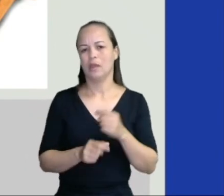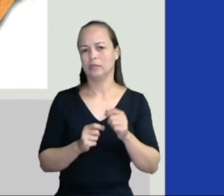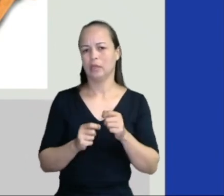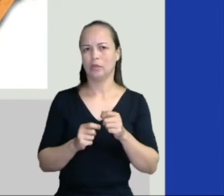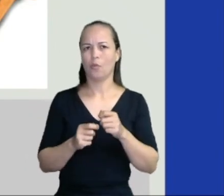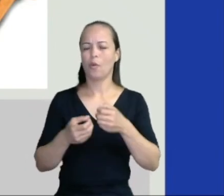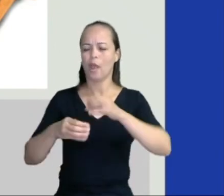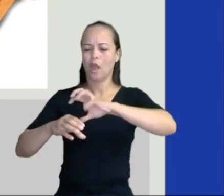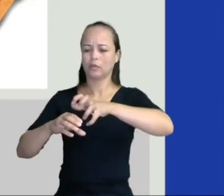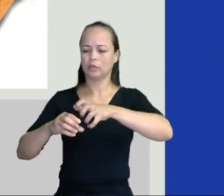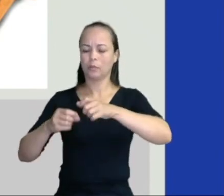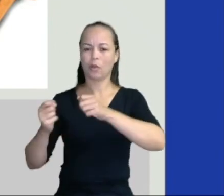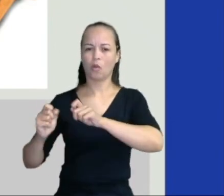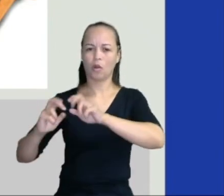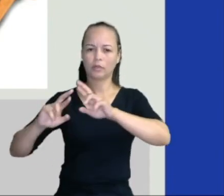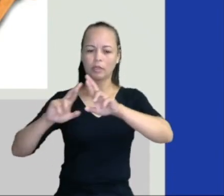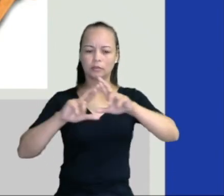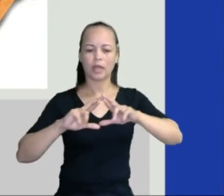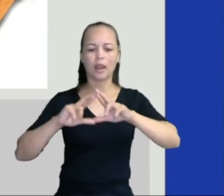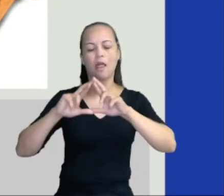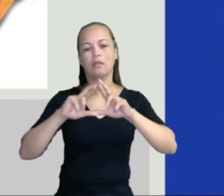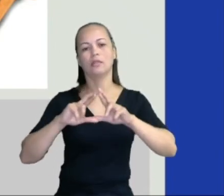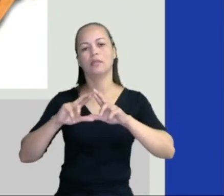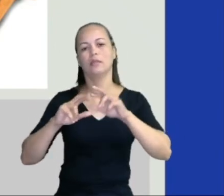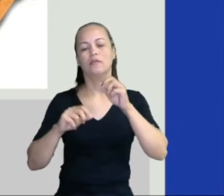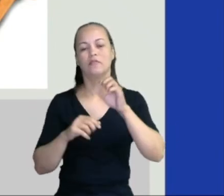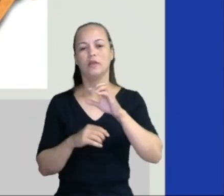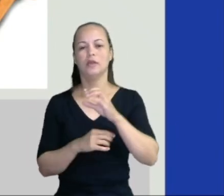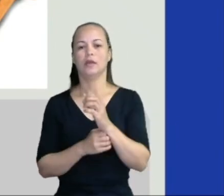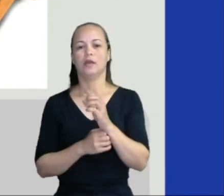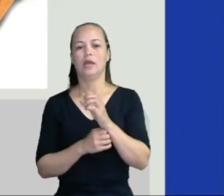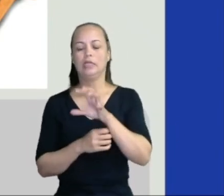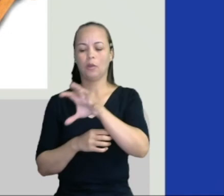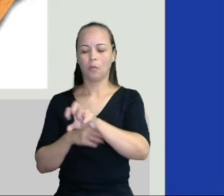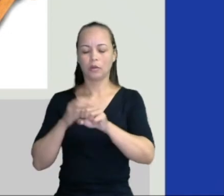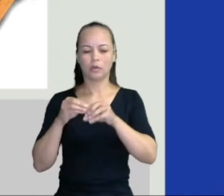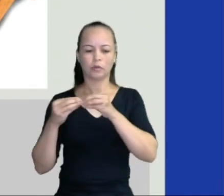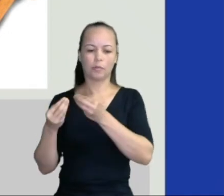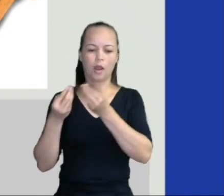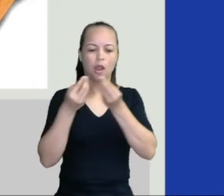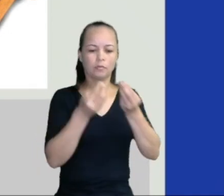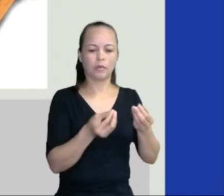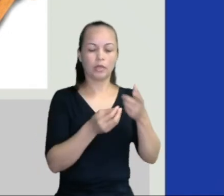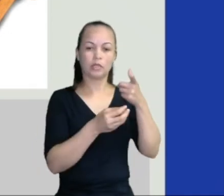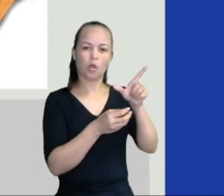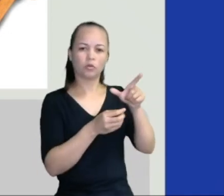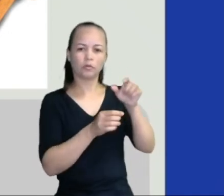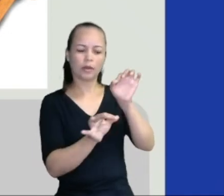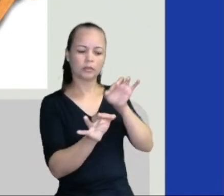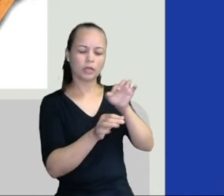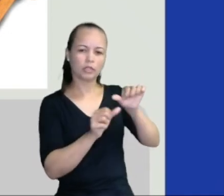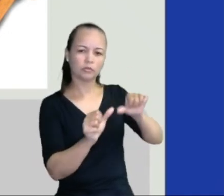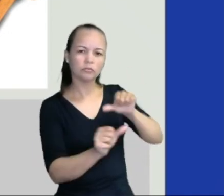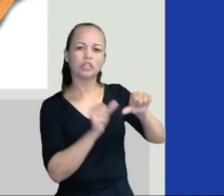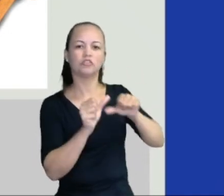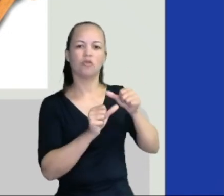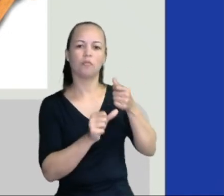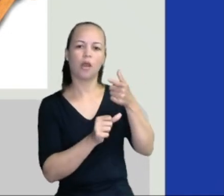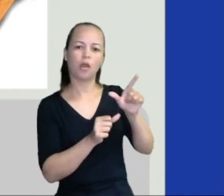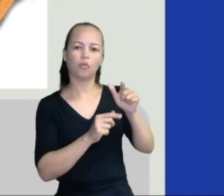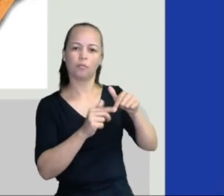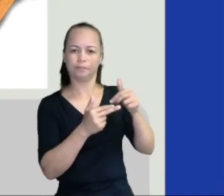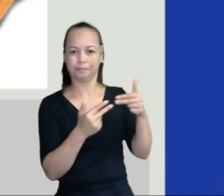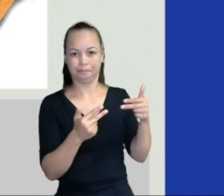coleta seletiva e, através da coleta seletiva, irem para as empresas de reciclagem para serem transformados em outro